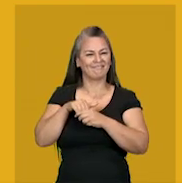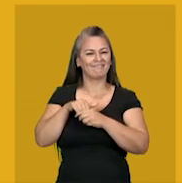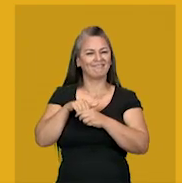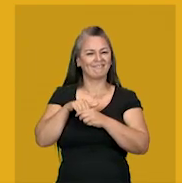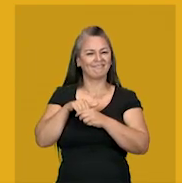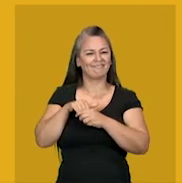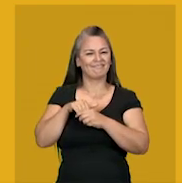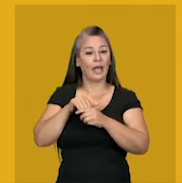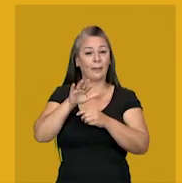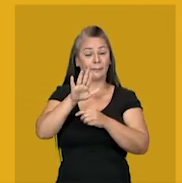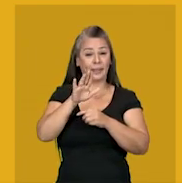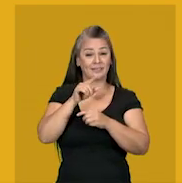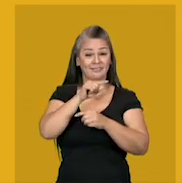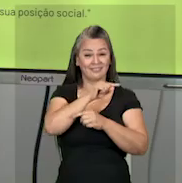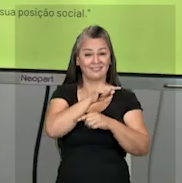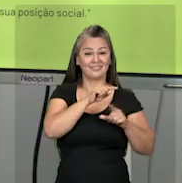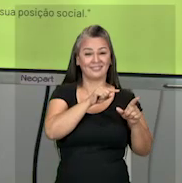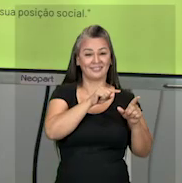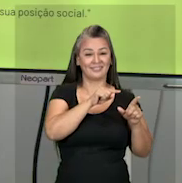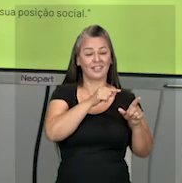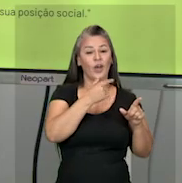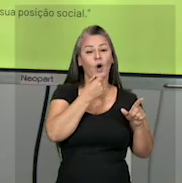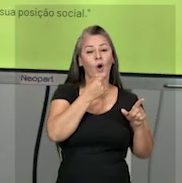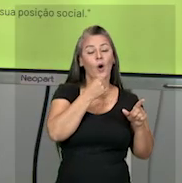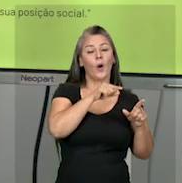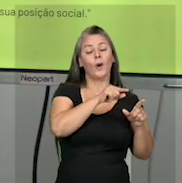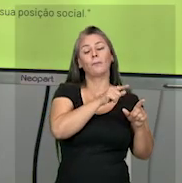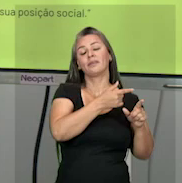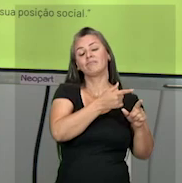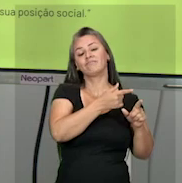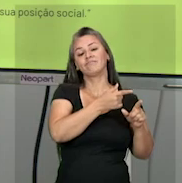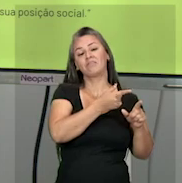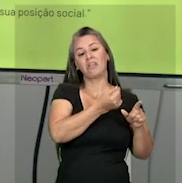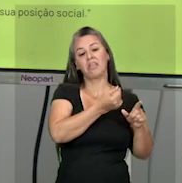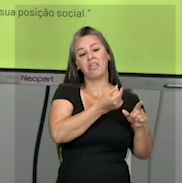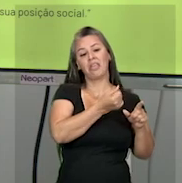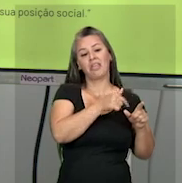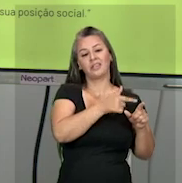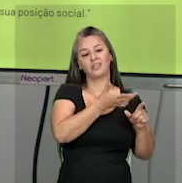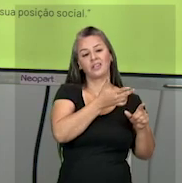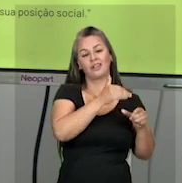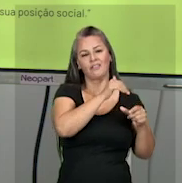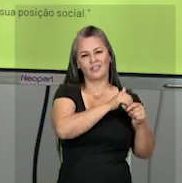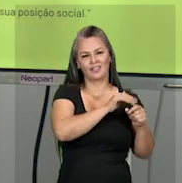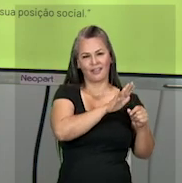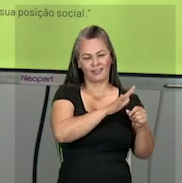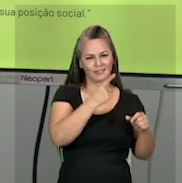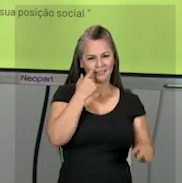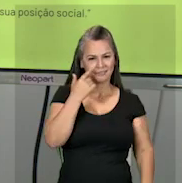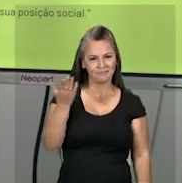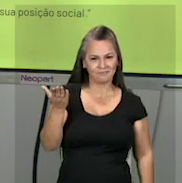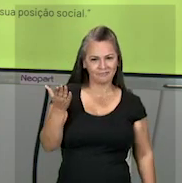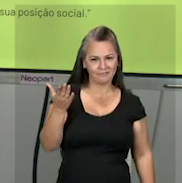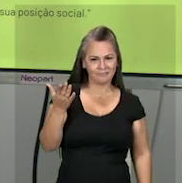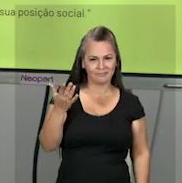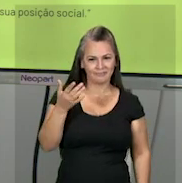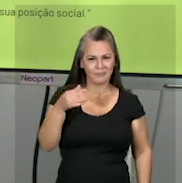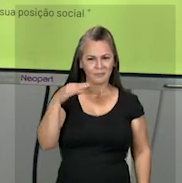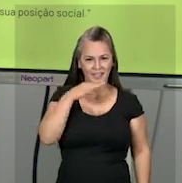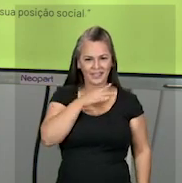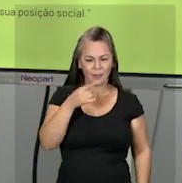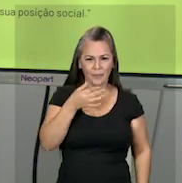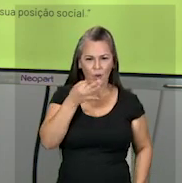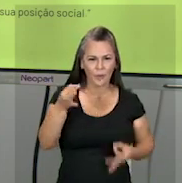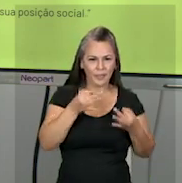voto censitário, que é só os homens ricos que votam, né? Entre os critérios de distribuição, por exemplo, a gente pode ter